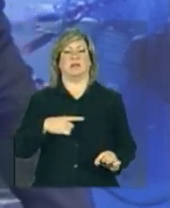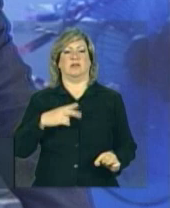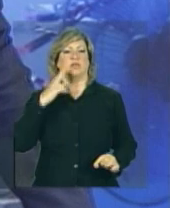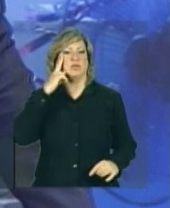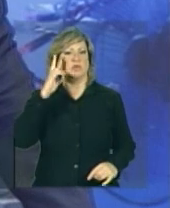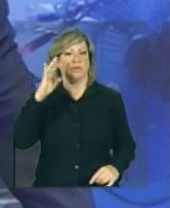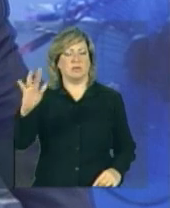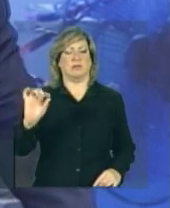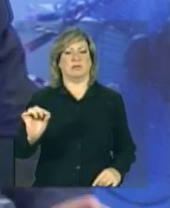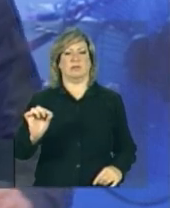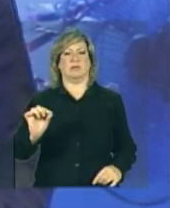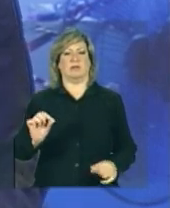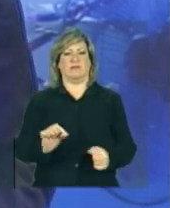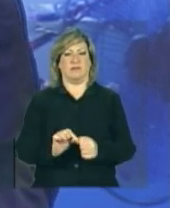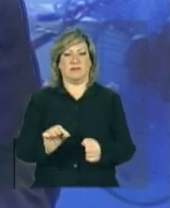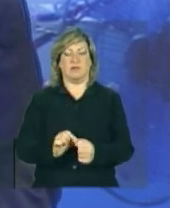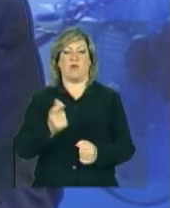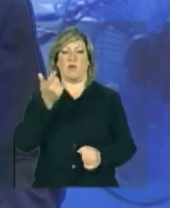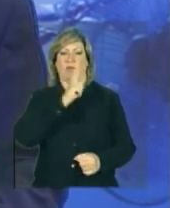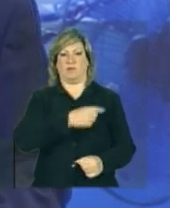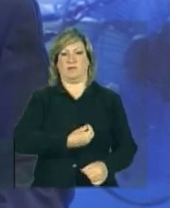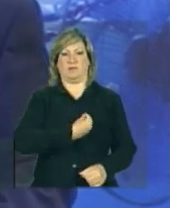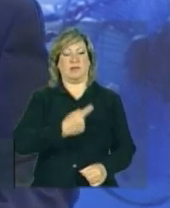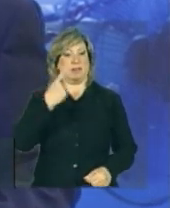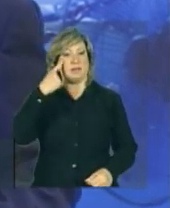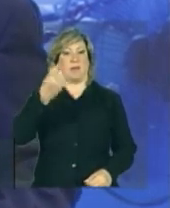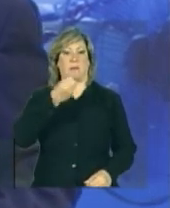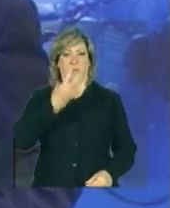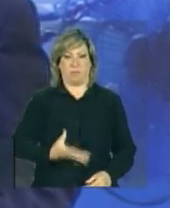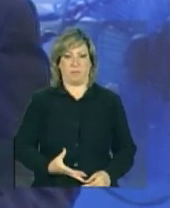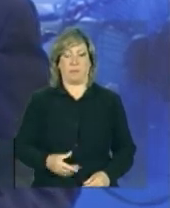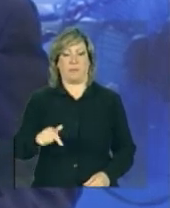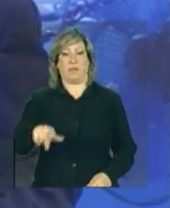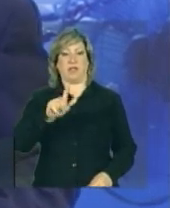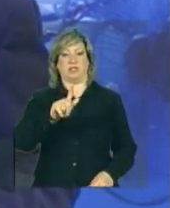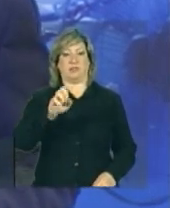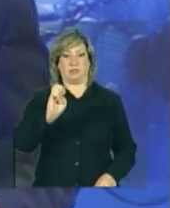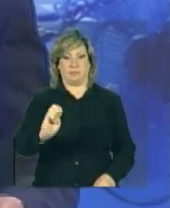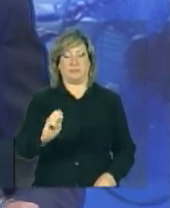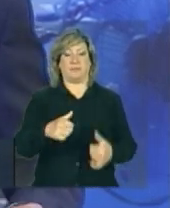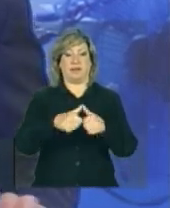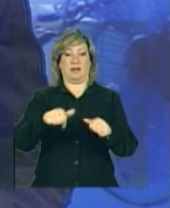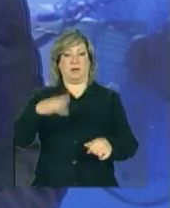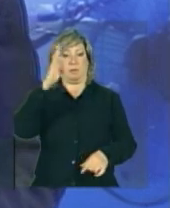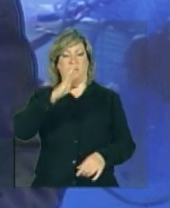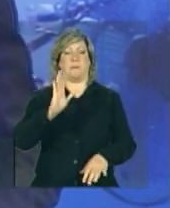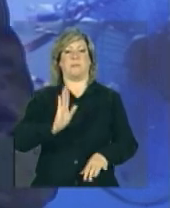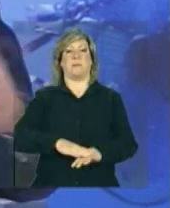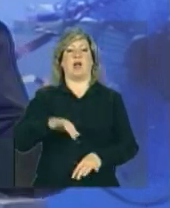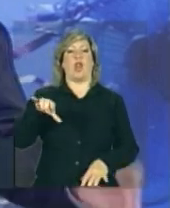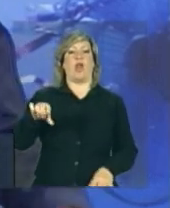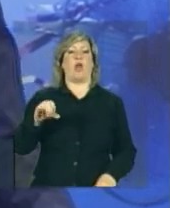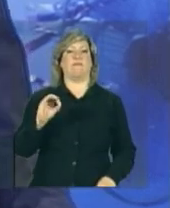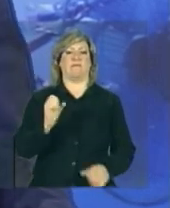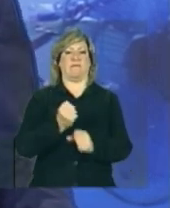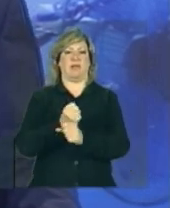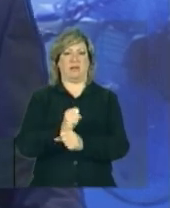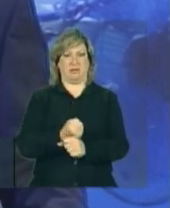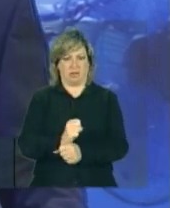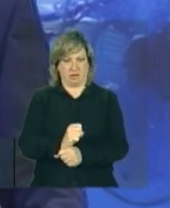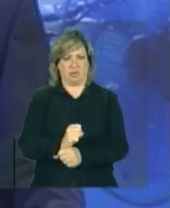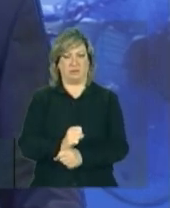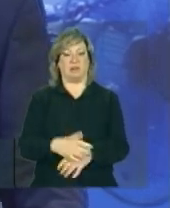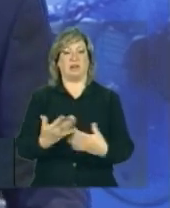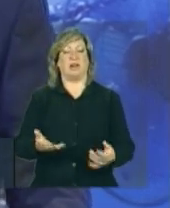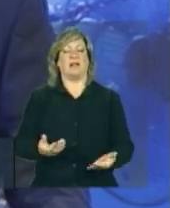é o primeiro passo a realizar grandes ideias. Pois é, já está no Brasil há mais de 90 anos, e desde a instalação da nossa